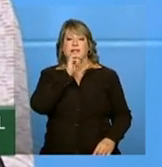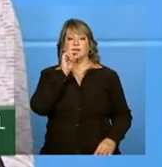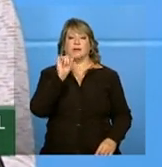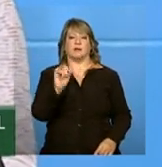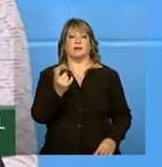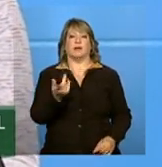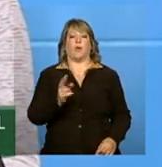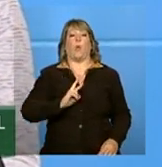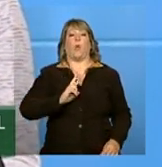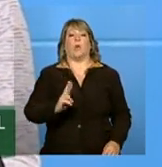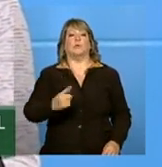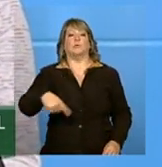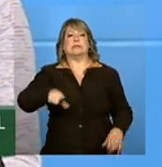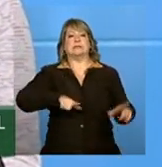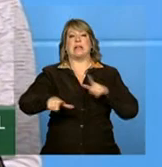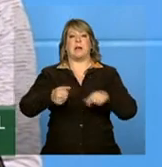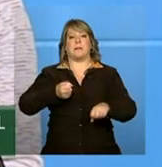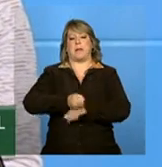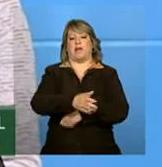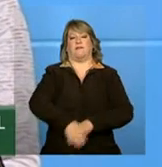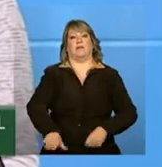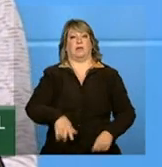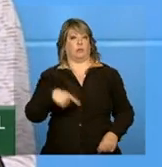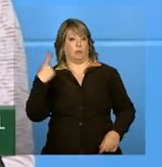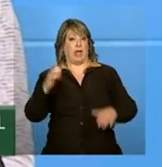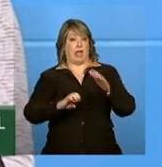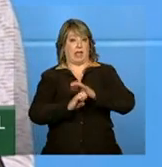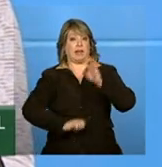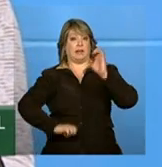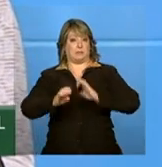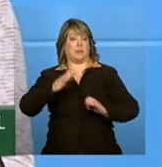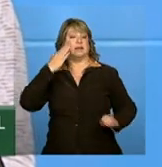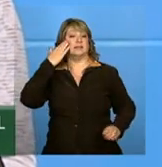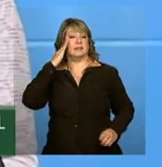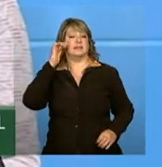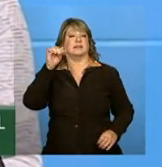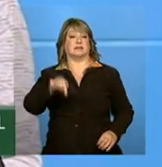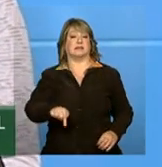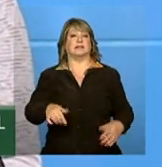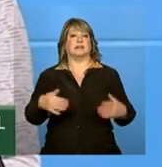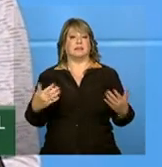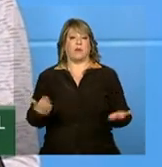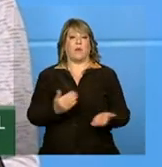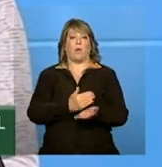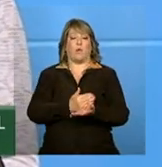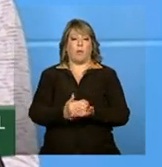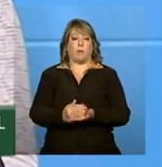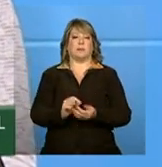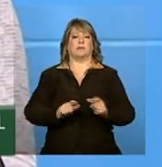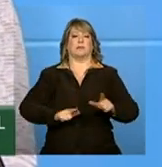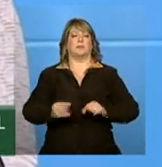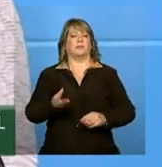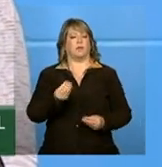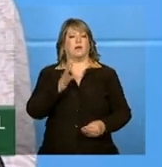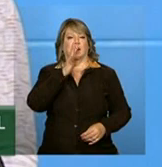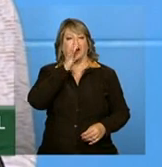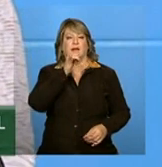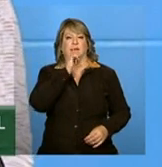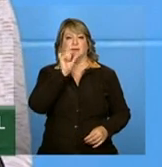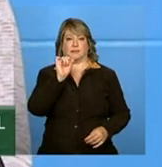do trabalho infantil. As nossas empresas têm muita conscientização disso. Isso levou a iniciativas bem interessantes. Eu vou lhes dar um